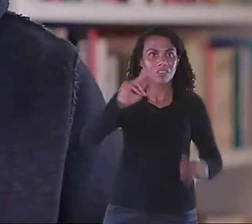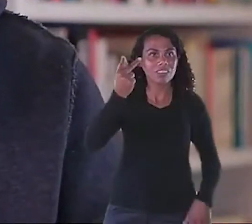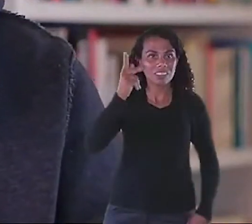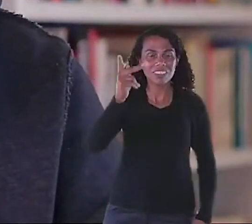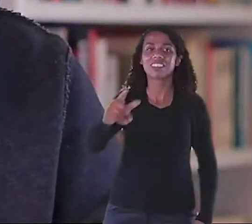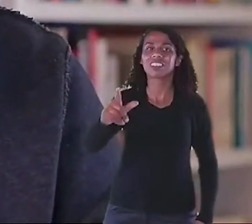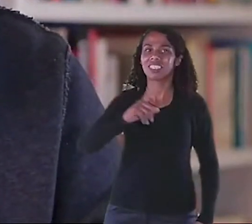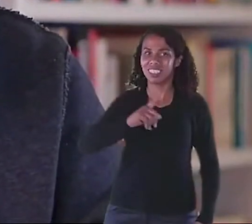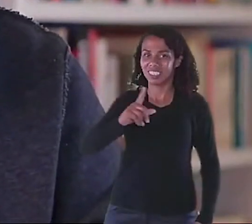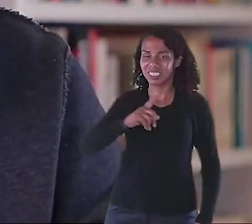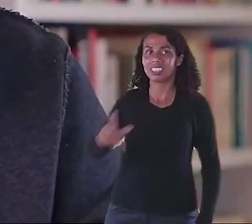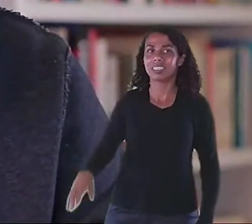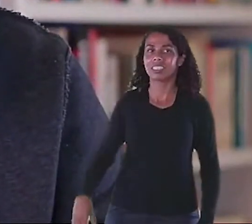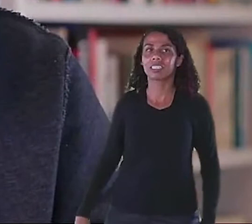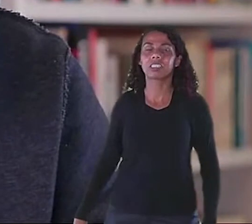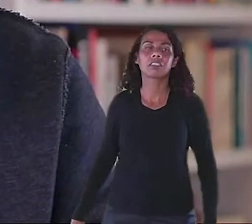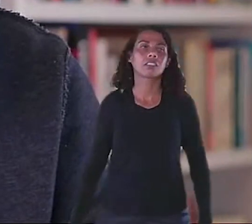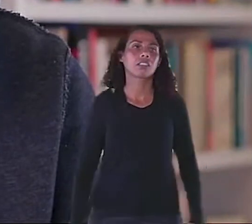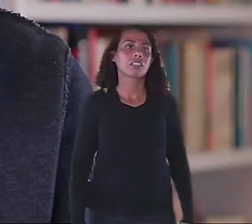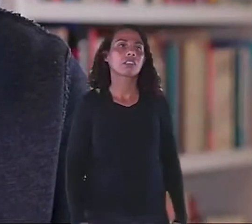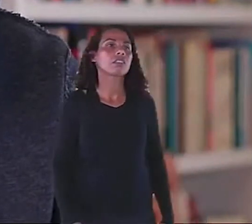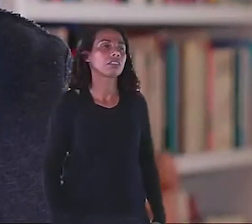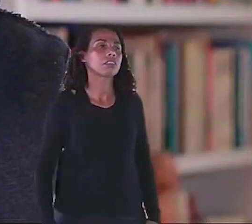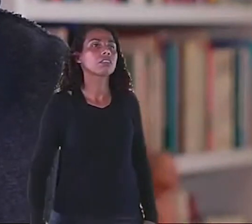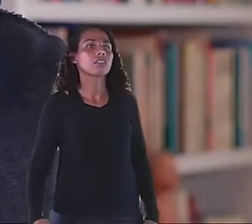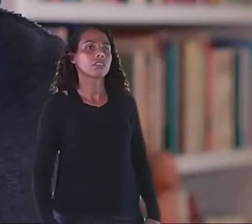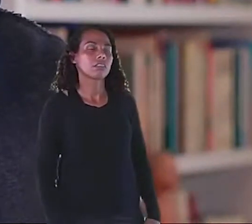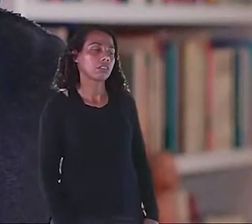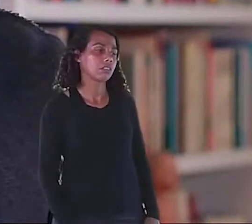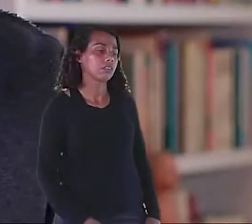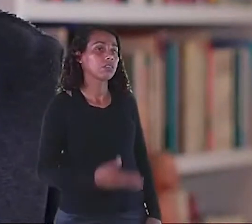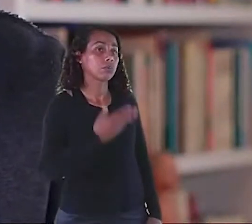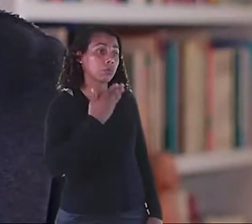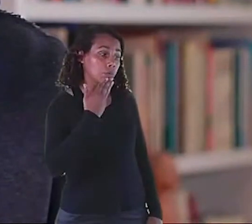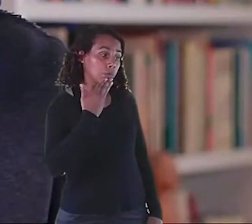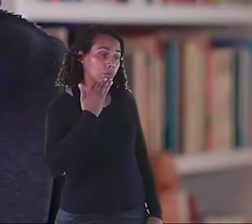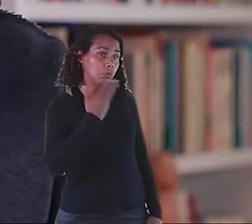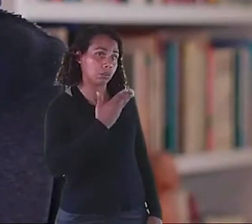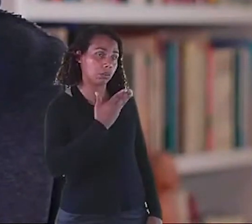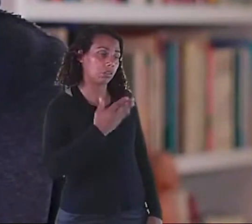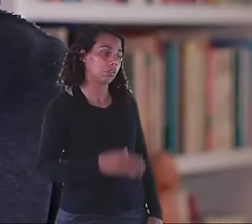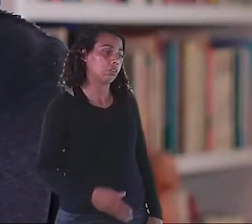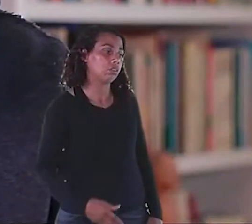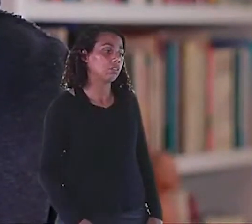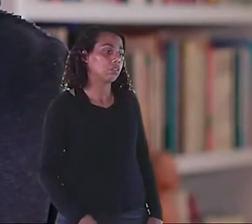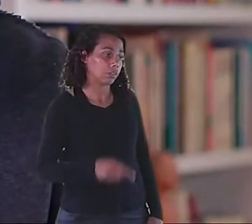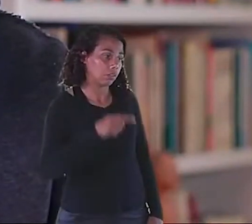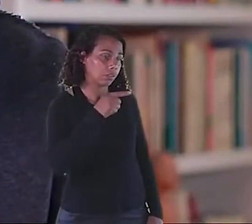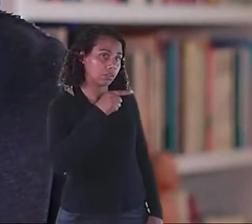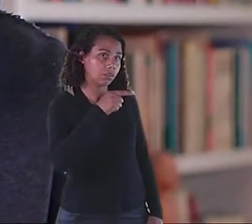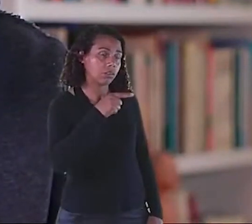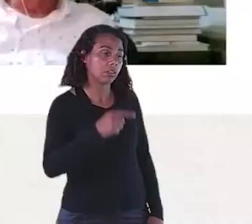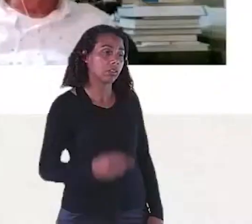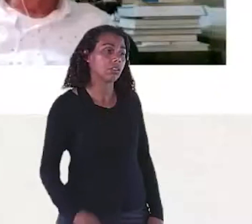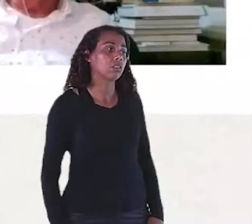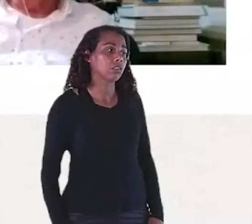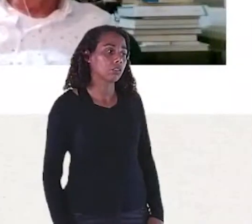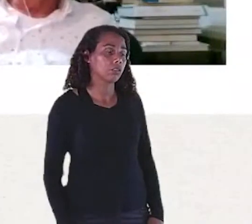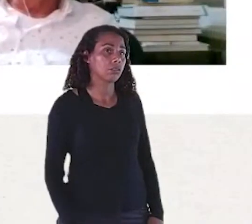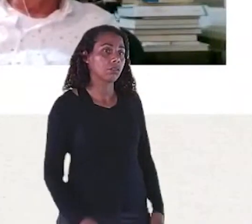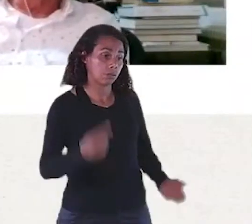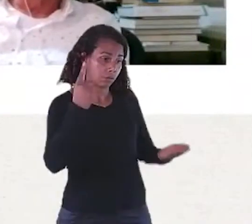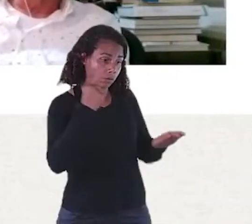Olha, Afonso, eu queria te fazer um pedido. Você me convide outra vez, aí com o